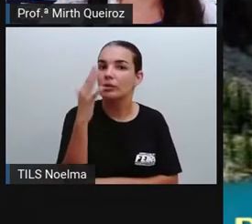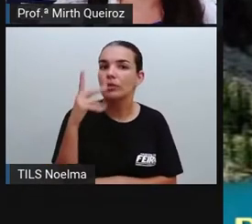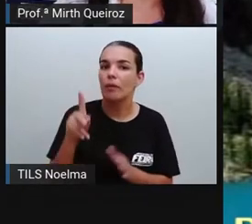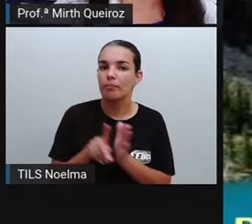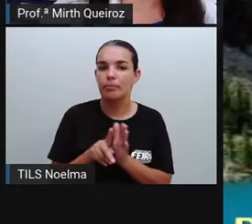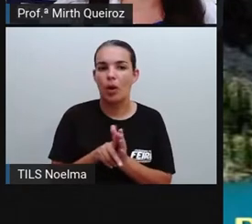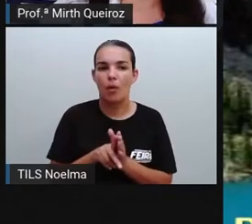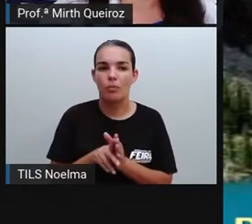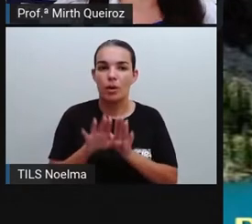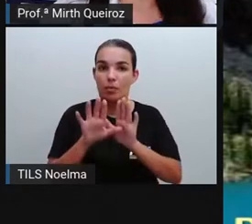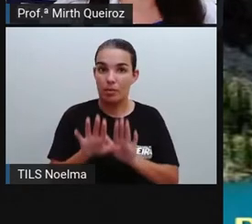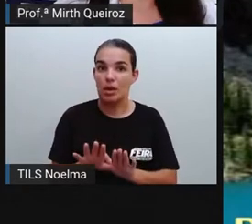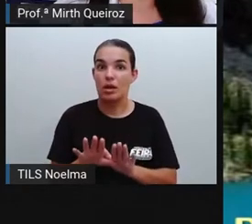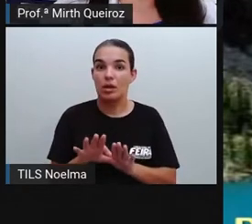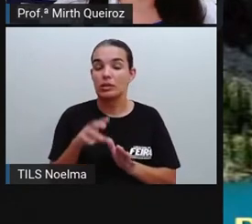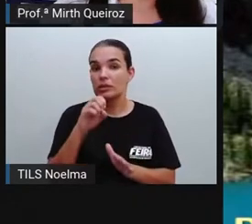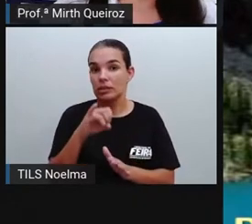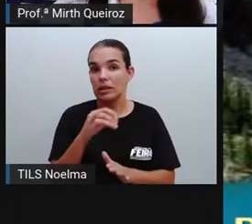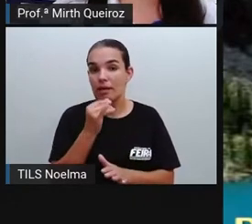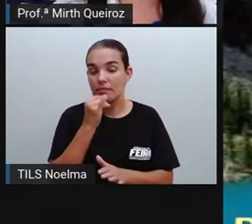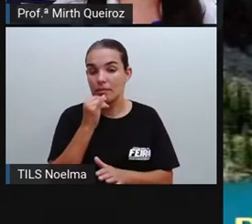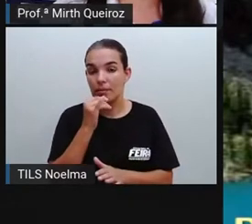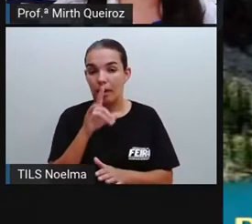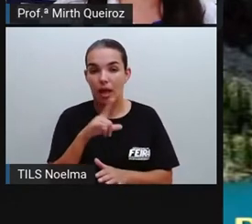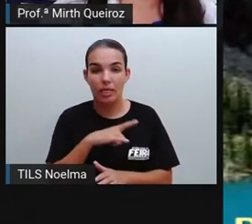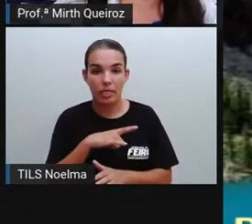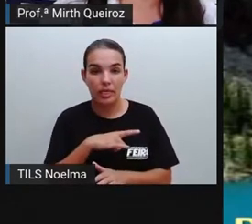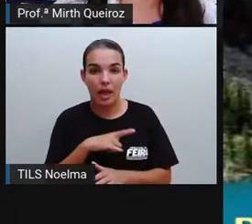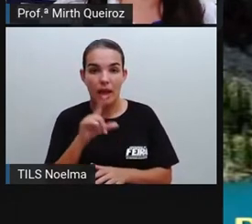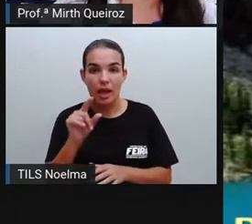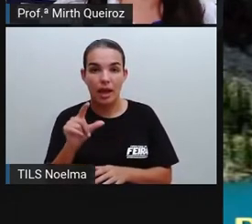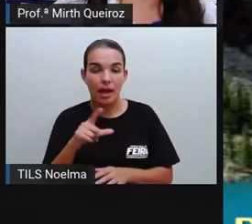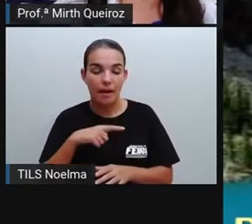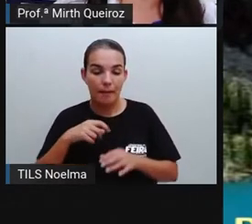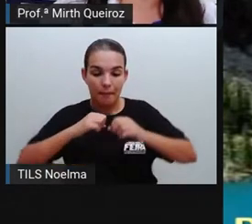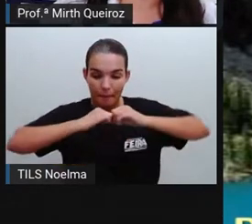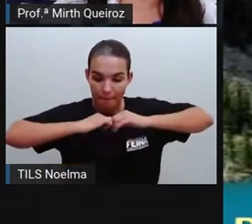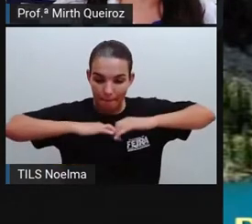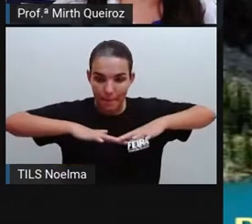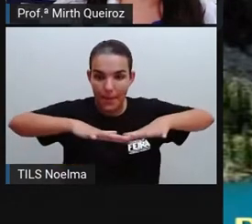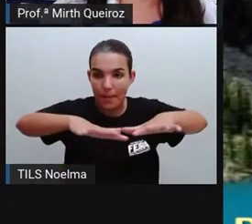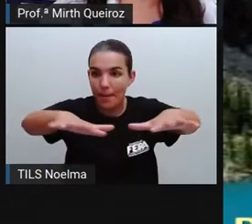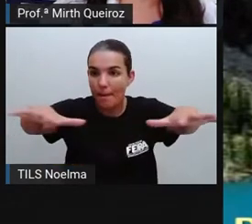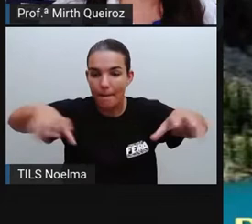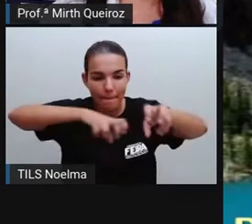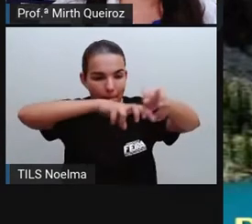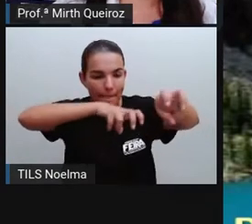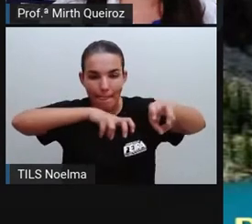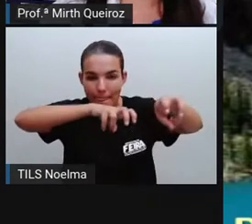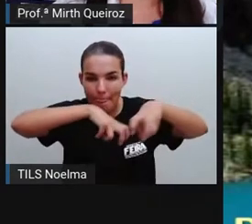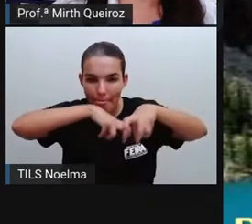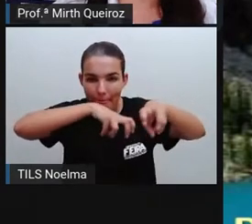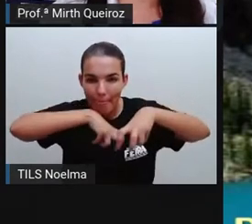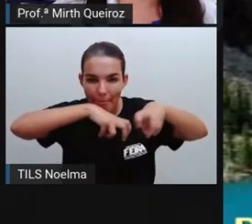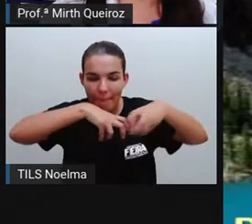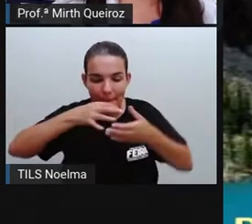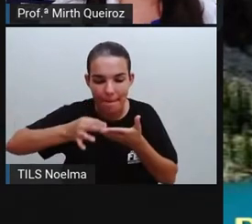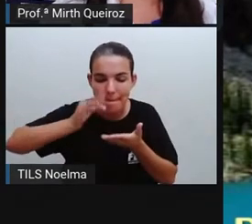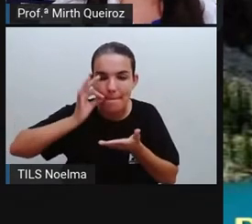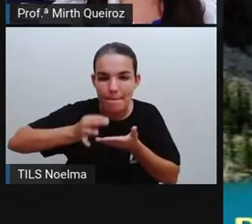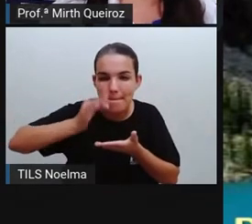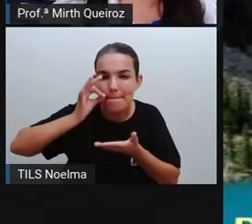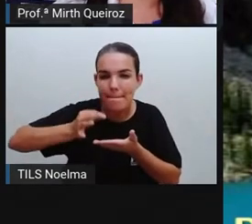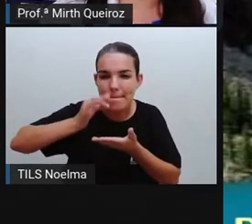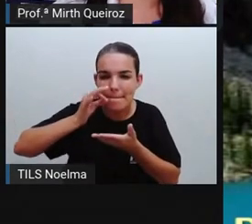considerado elementos da paisagem natural. Por exemplo, se eu te retiro ali uma mata e vou plantar café,